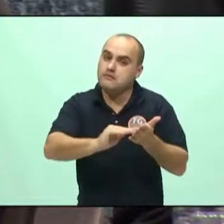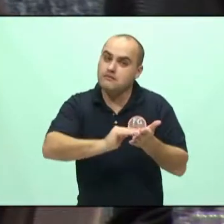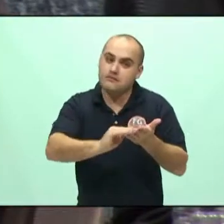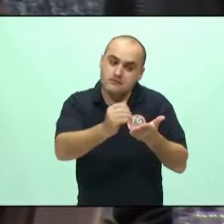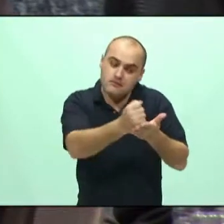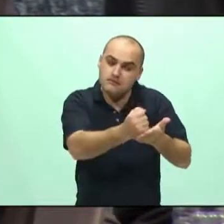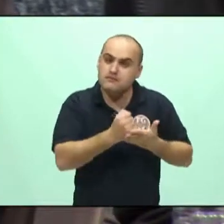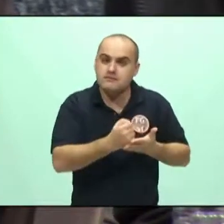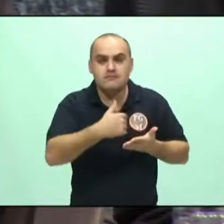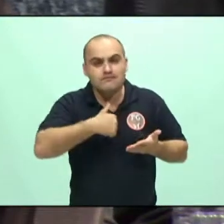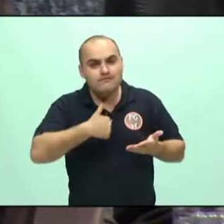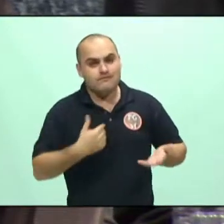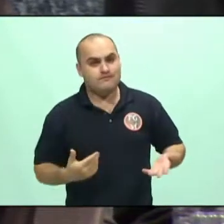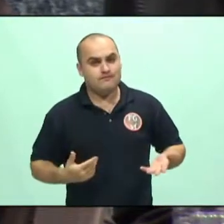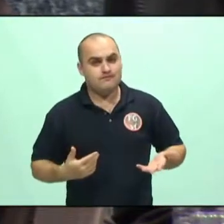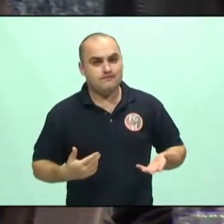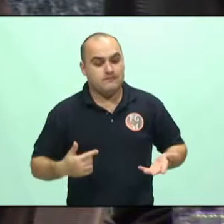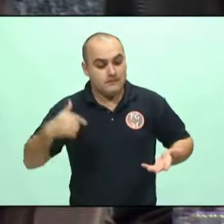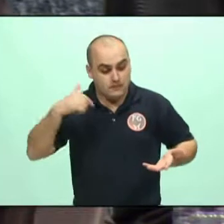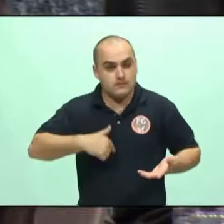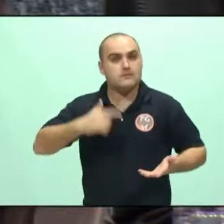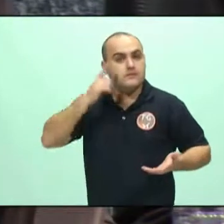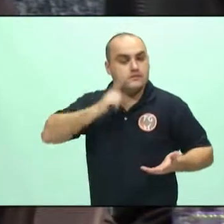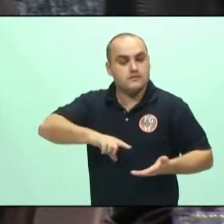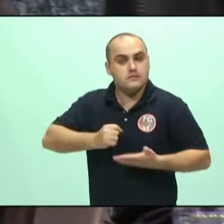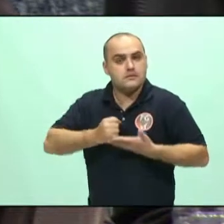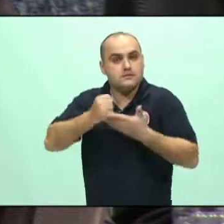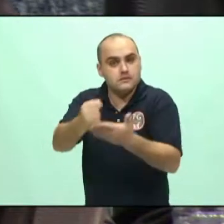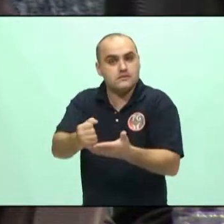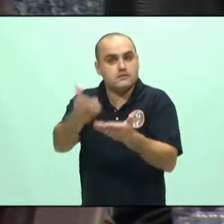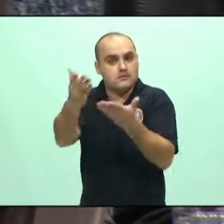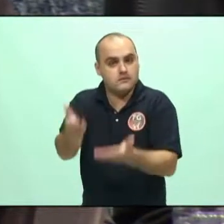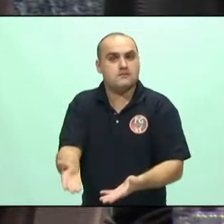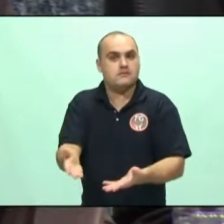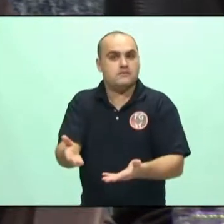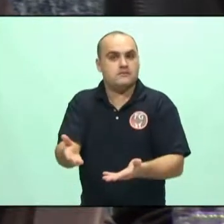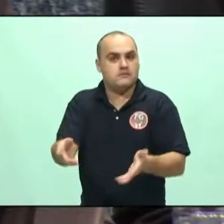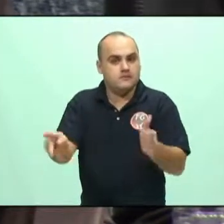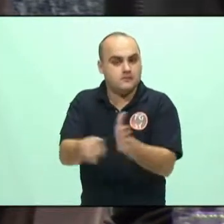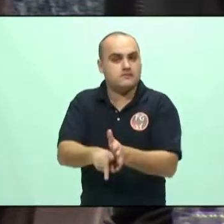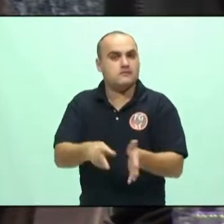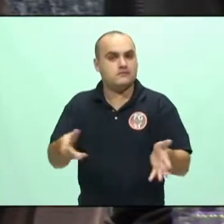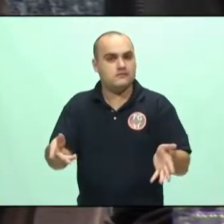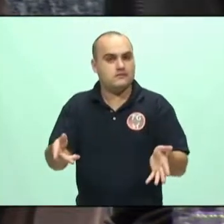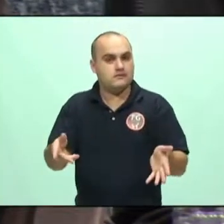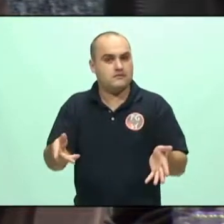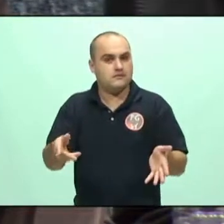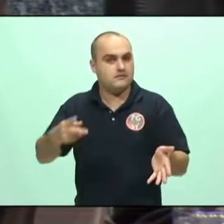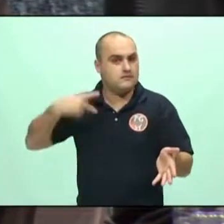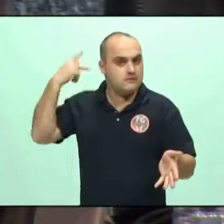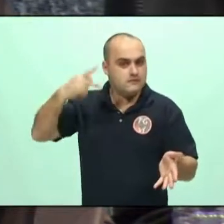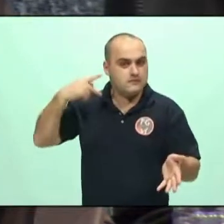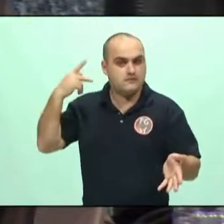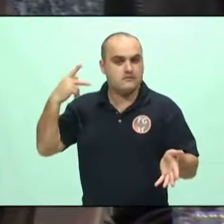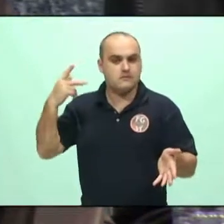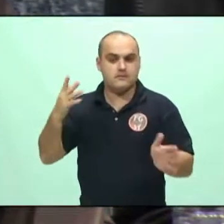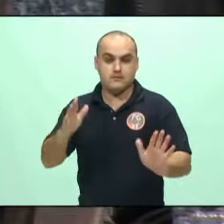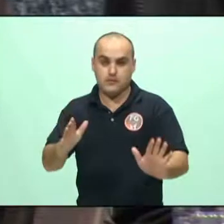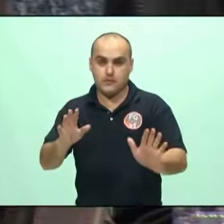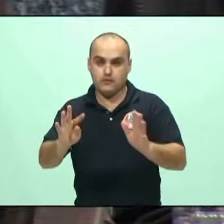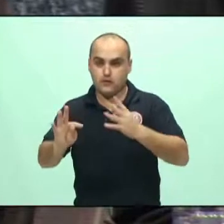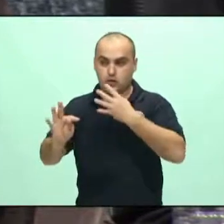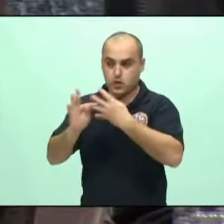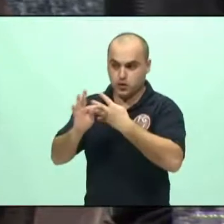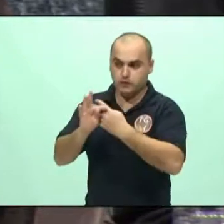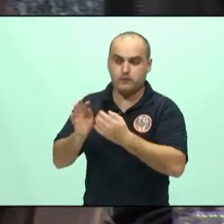para a gente poder é ajudar o senhor aqui no que no que cabe é um vereador porque senão fica difícil Tonho eu estive